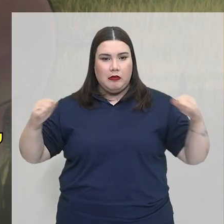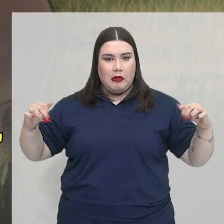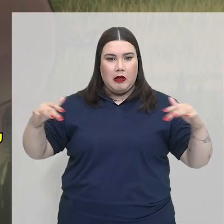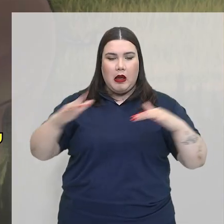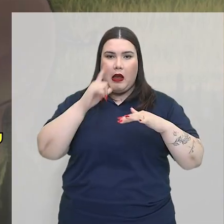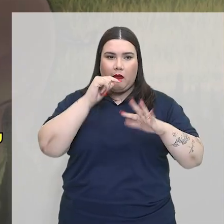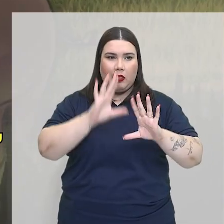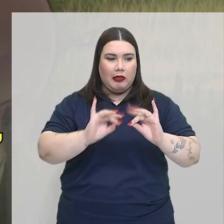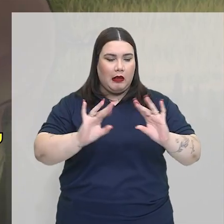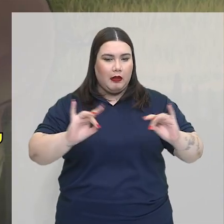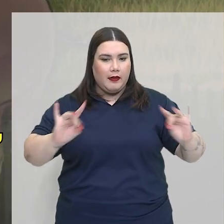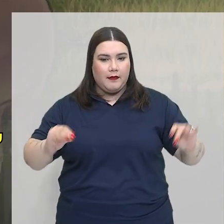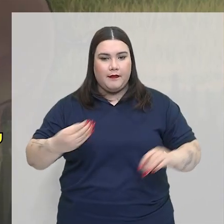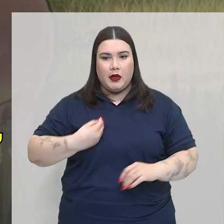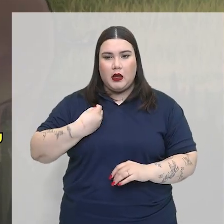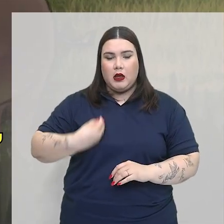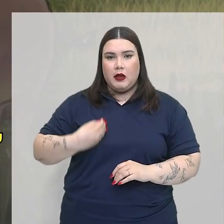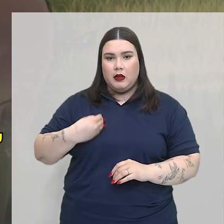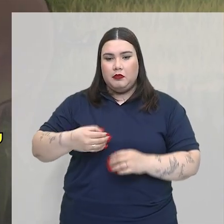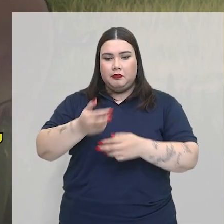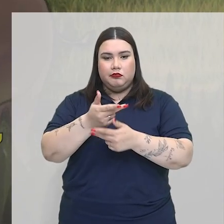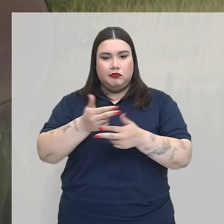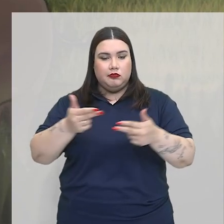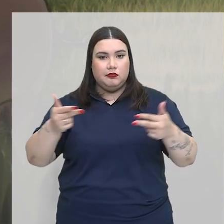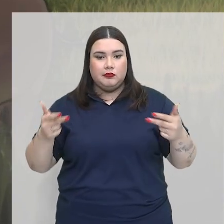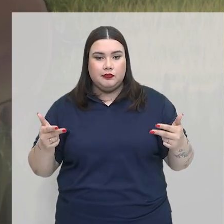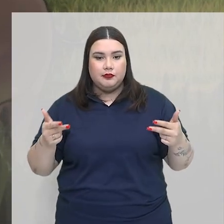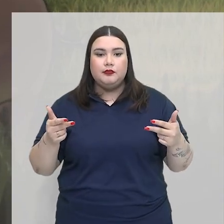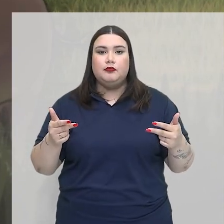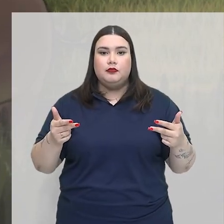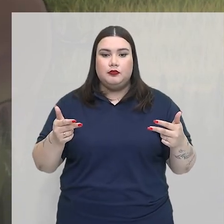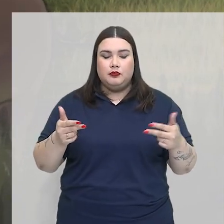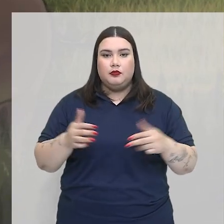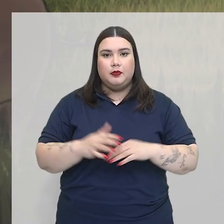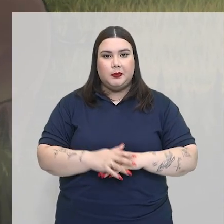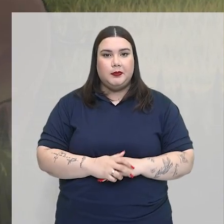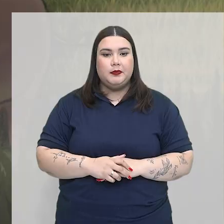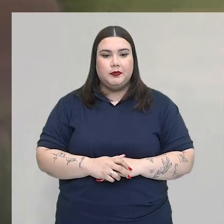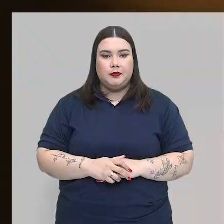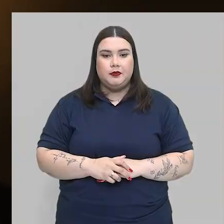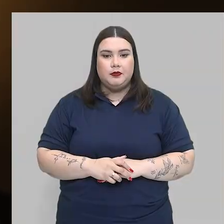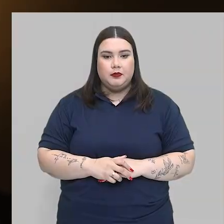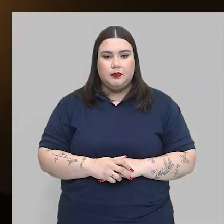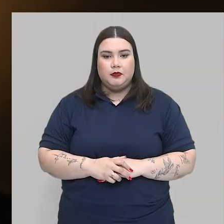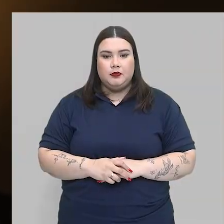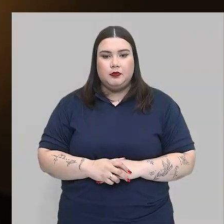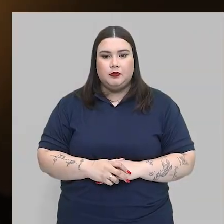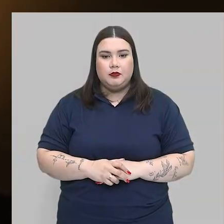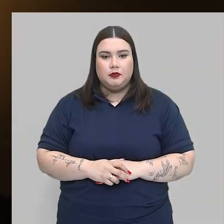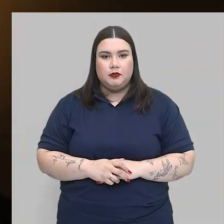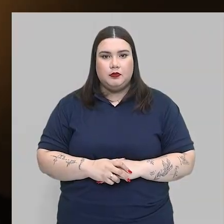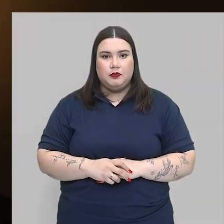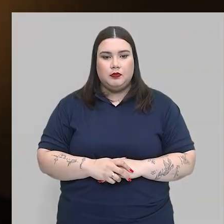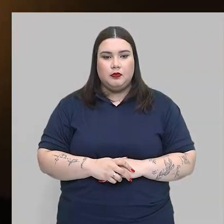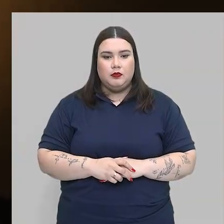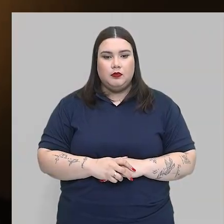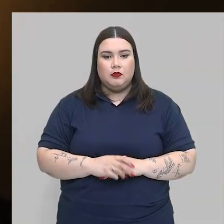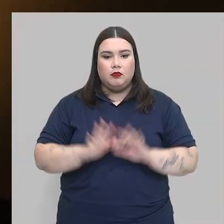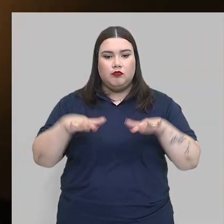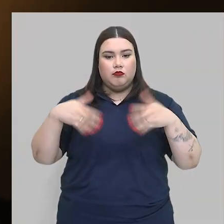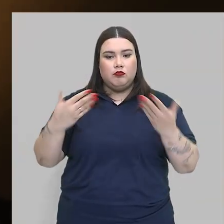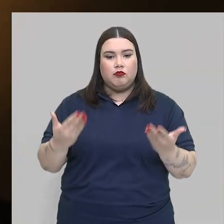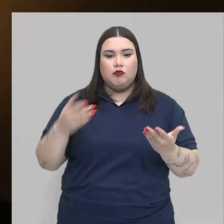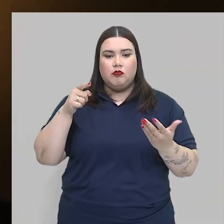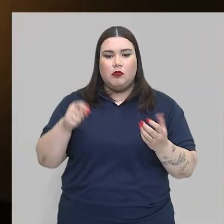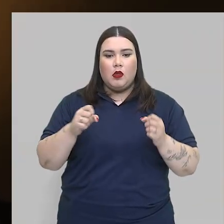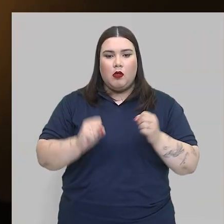alagadiças, repletas de vida e abundância. Certo